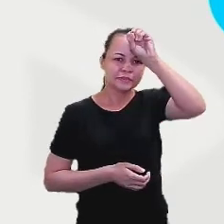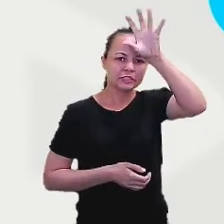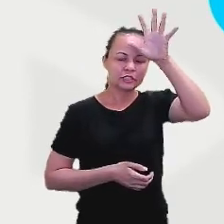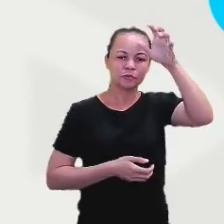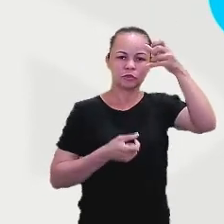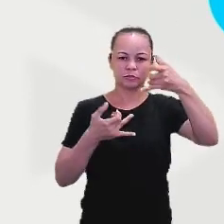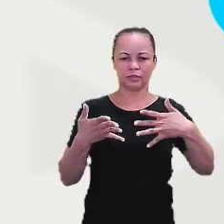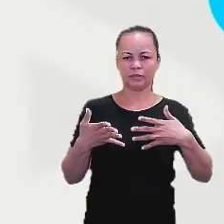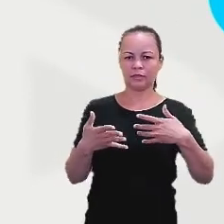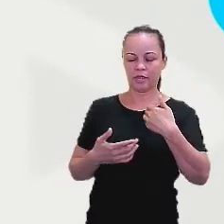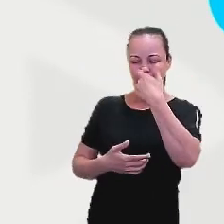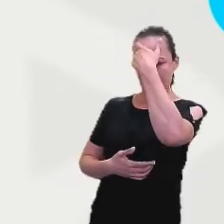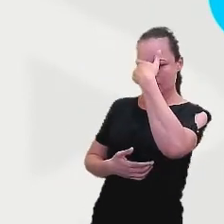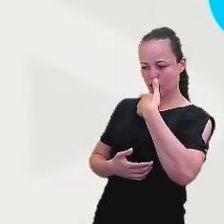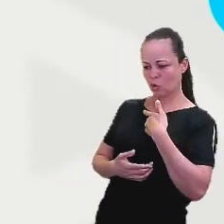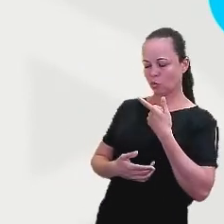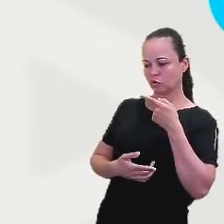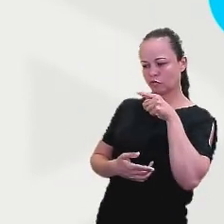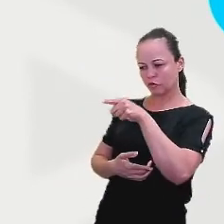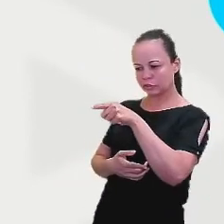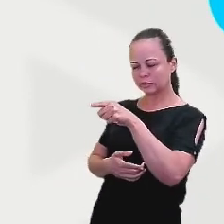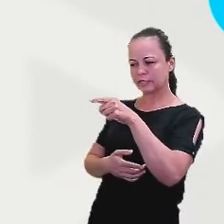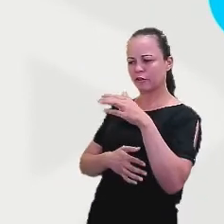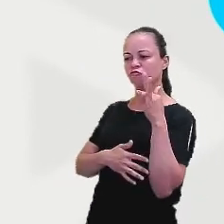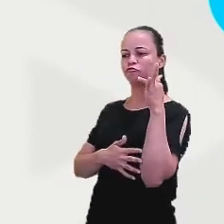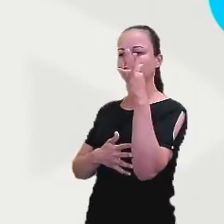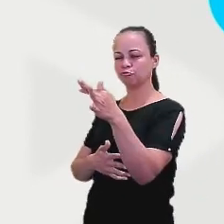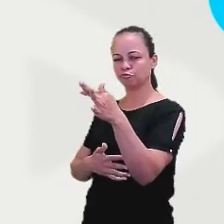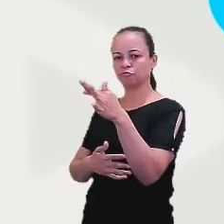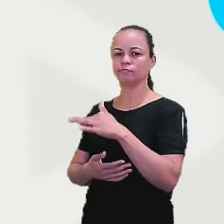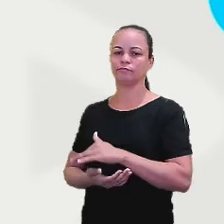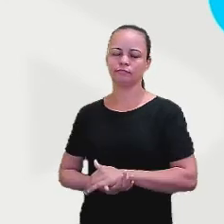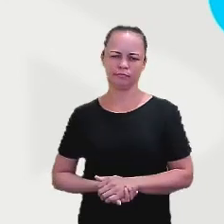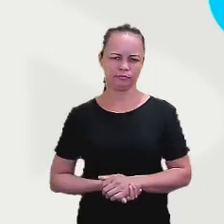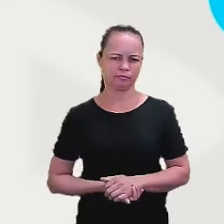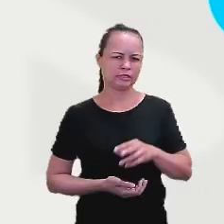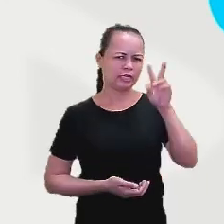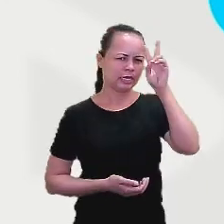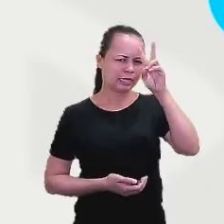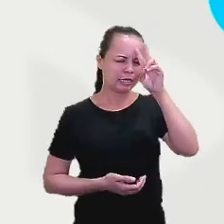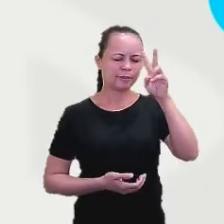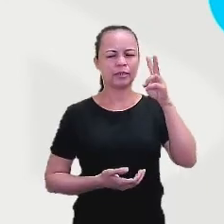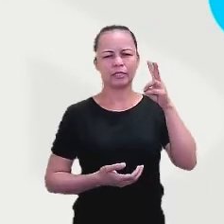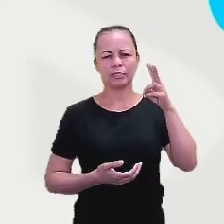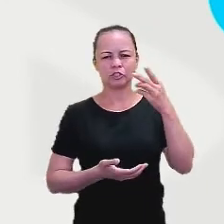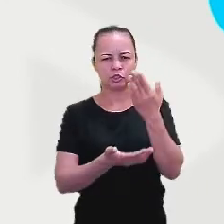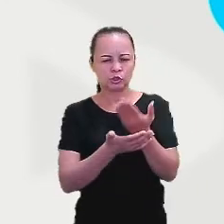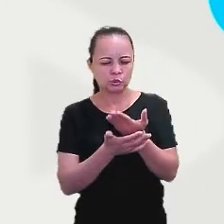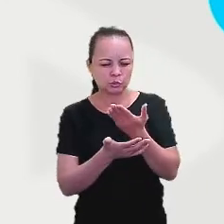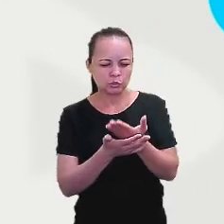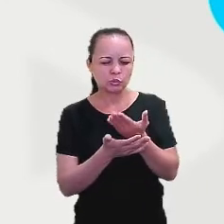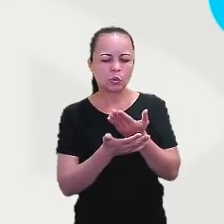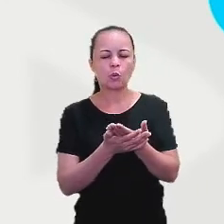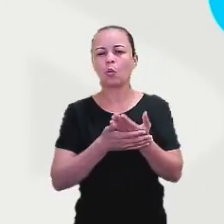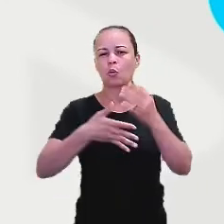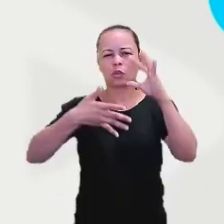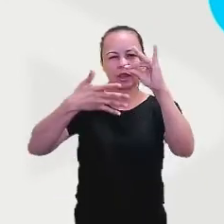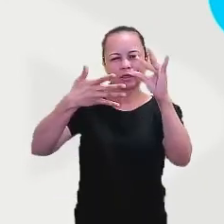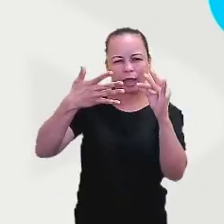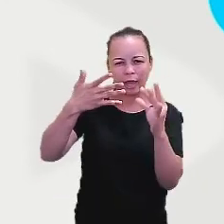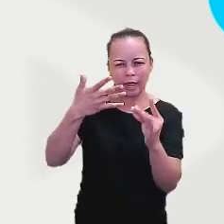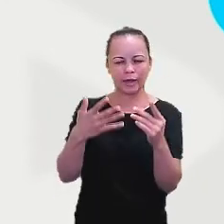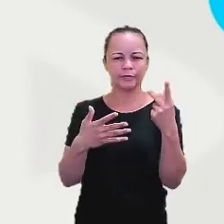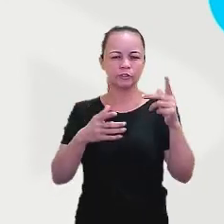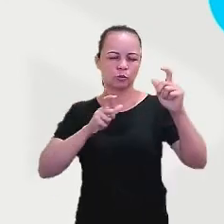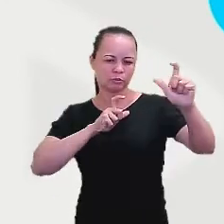sou você amanhã. Lembra que quando a gente estudou também o gênero textual tirinha com mais detalhes, com mais